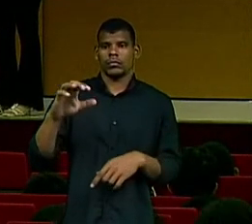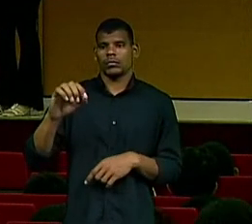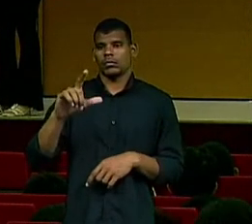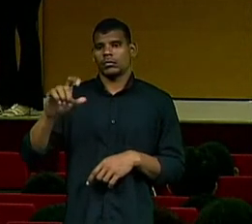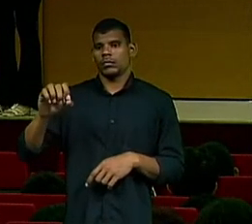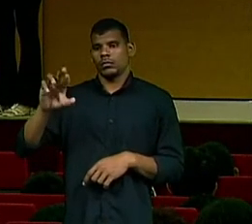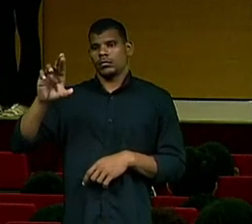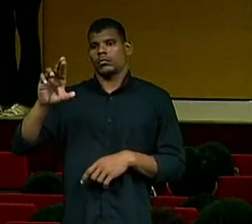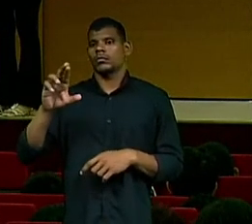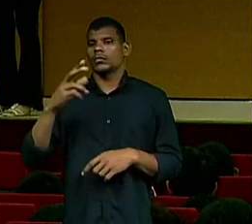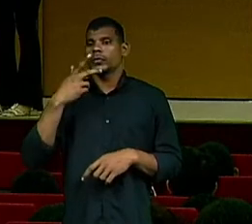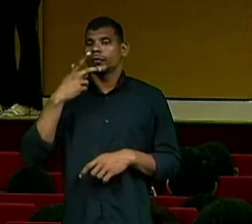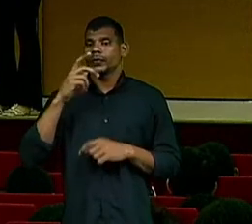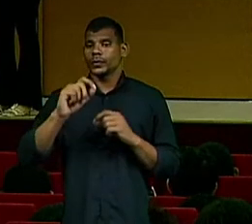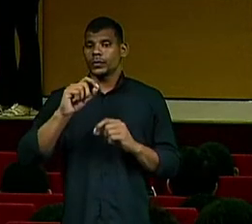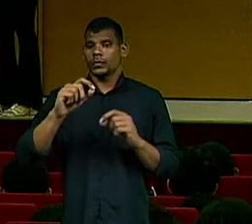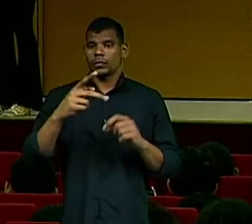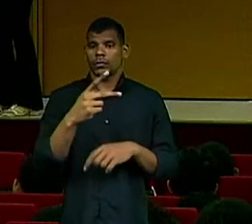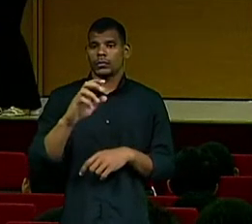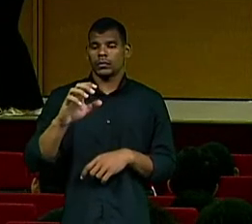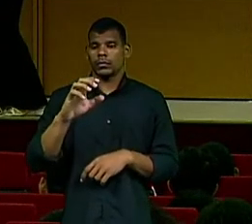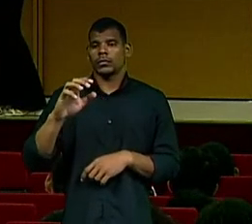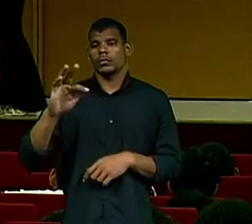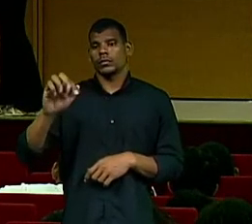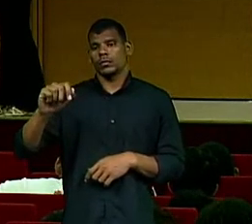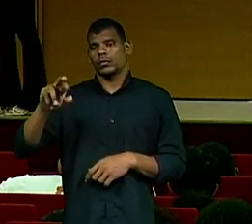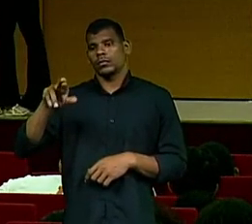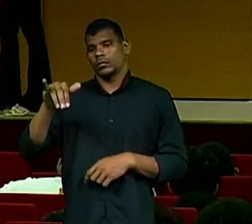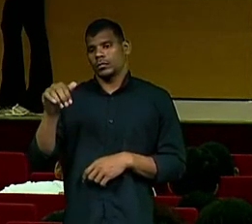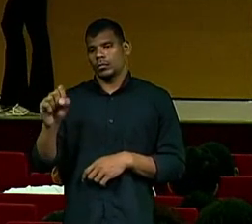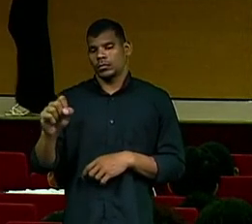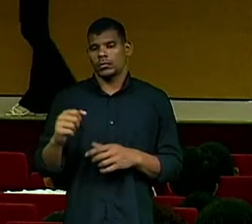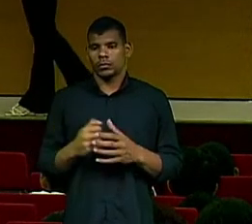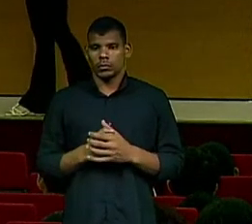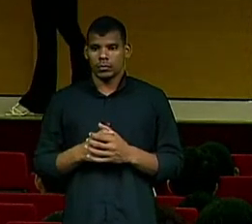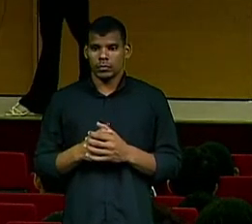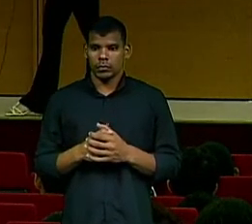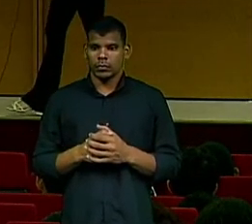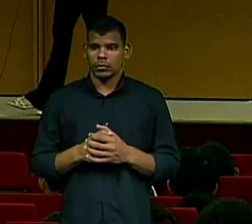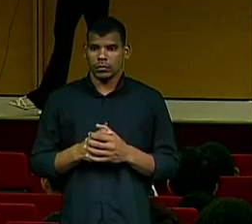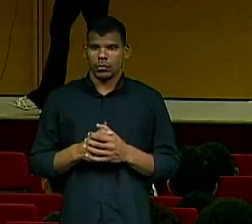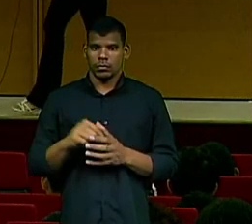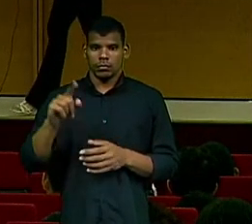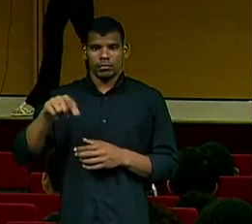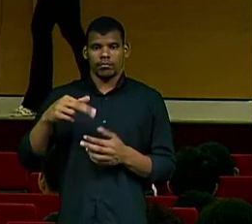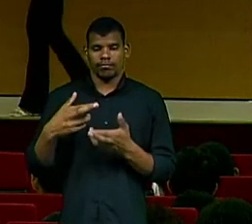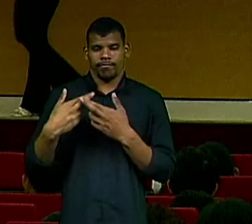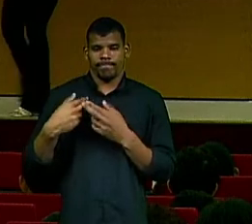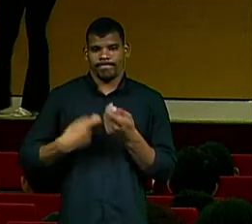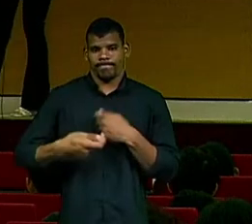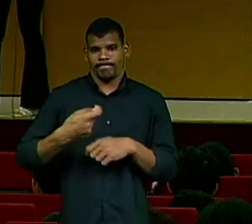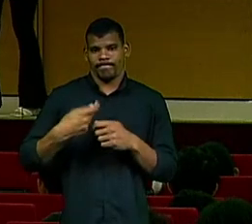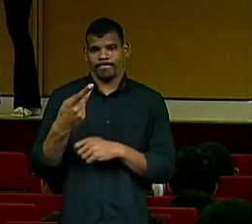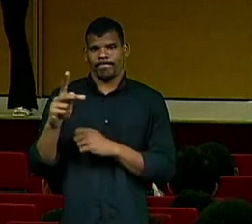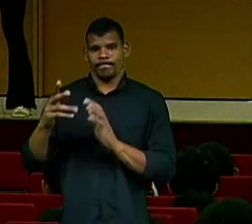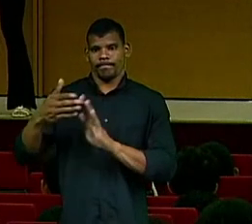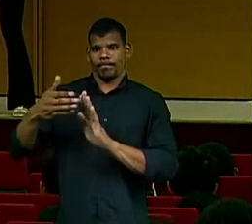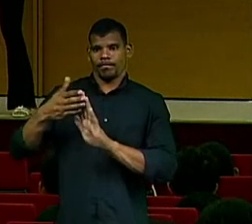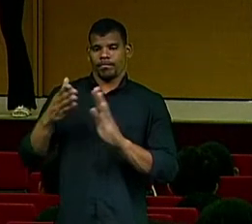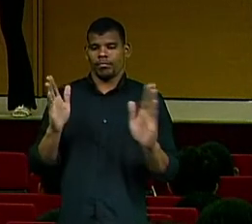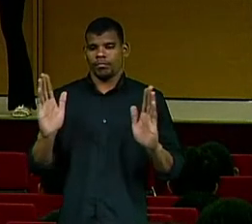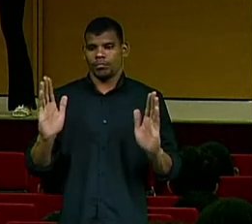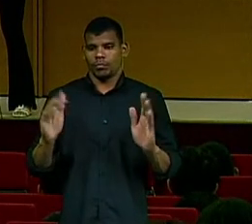o esquema você Farias né Paulo César Farias era o tesoureiro da campanha de Fernando Collor de Mello e aí oi